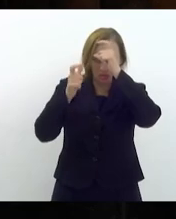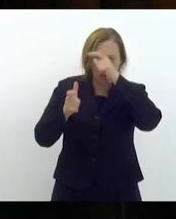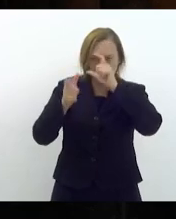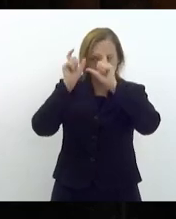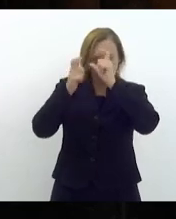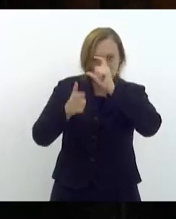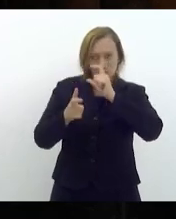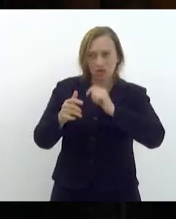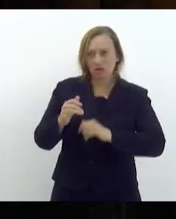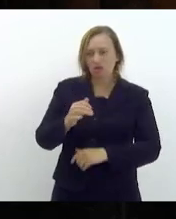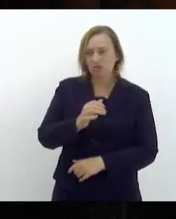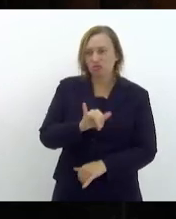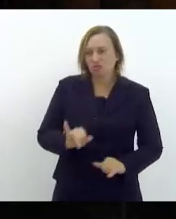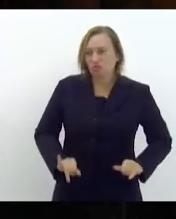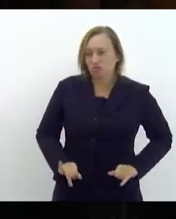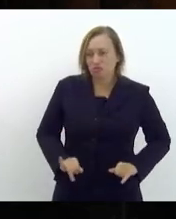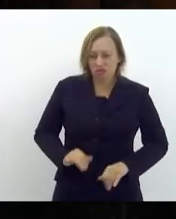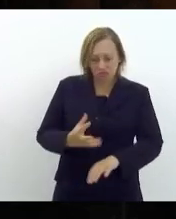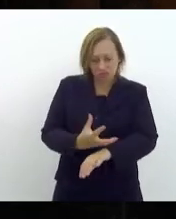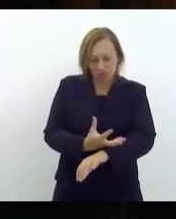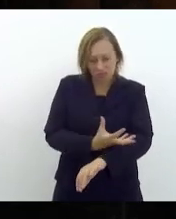intenso sofrimento emocional